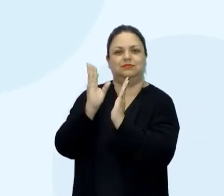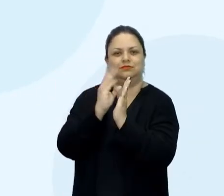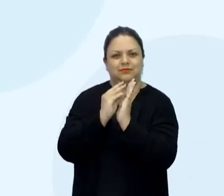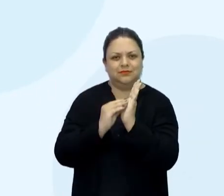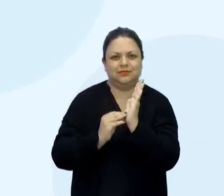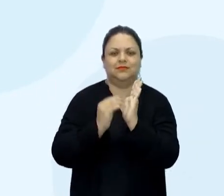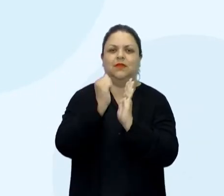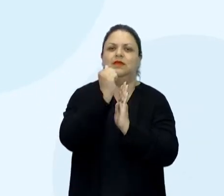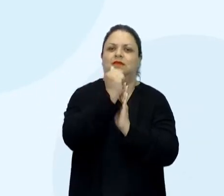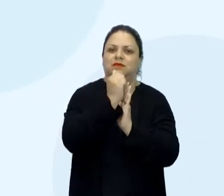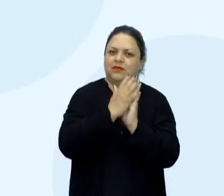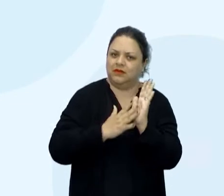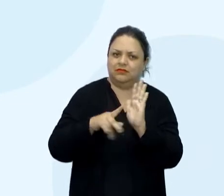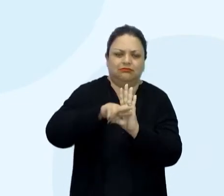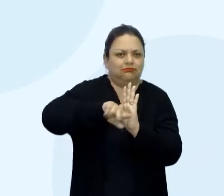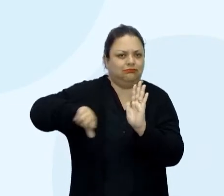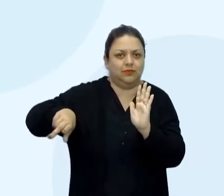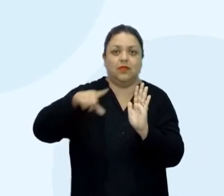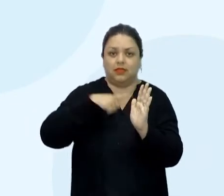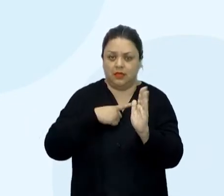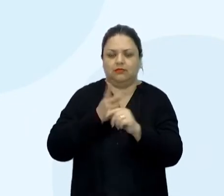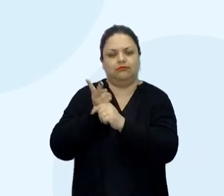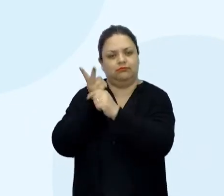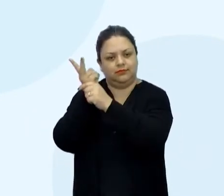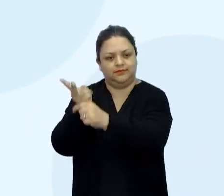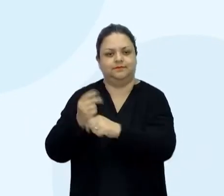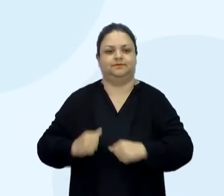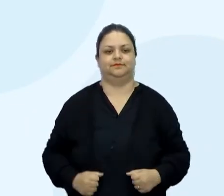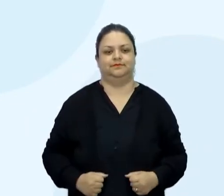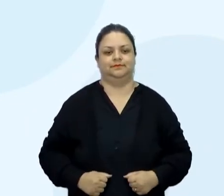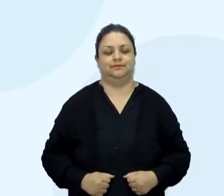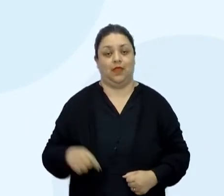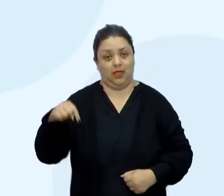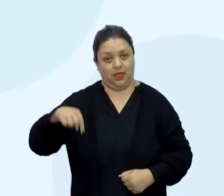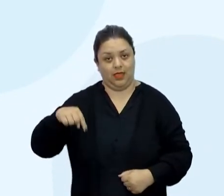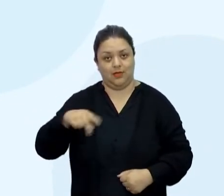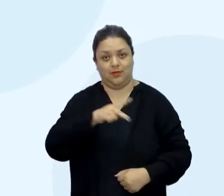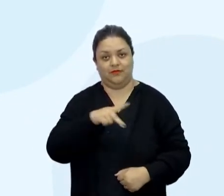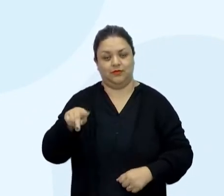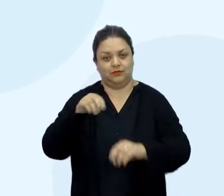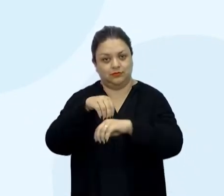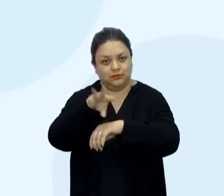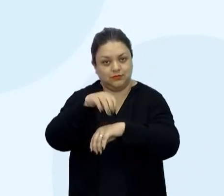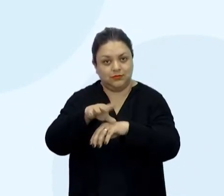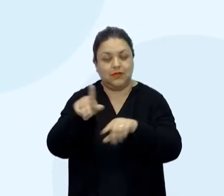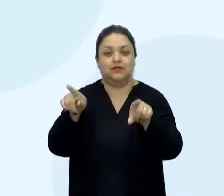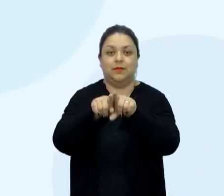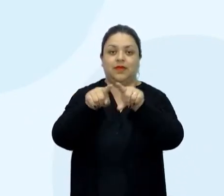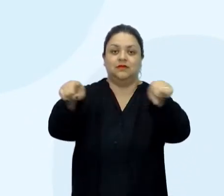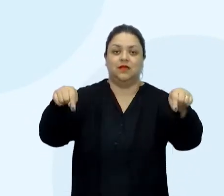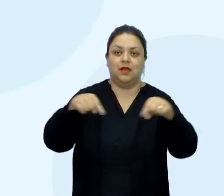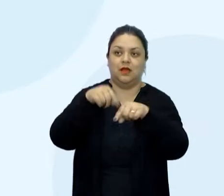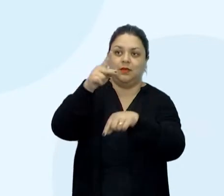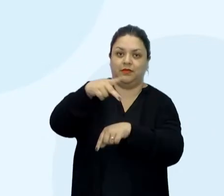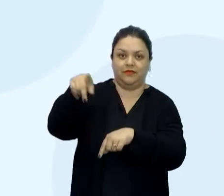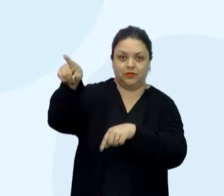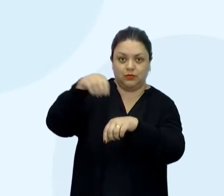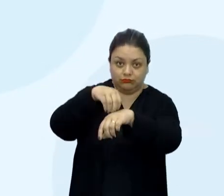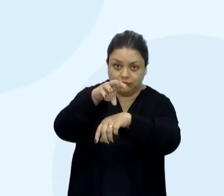componente. Siga as orientações e recomendações da professora aqui do Centro de Mídias e do seu professor lá da sala de aula,